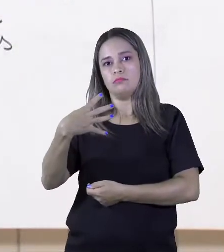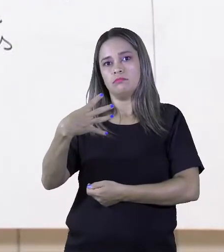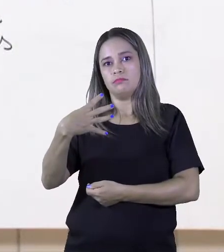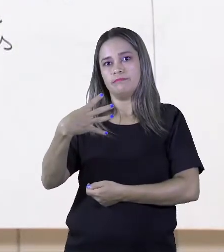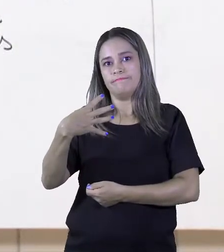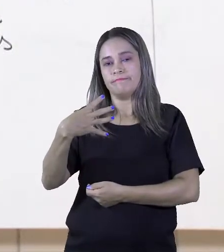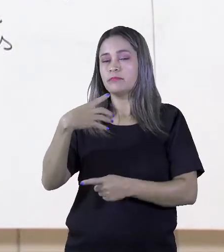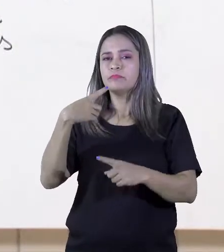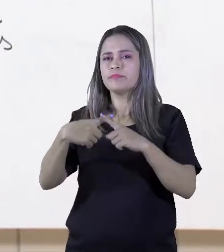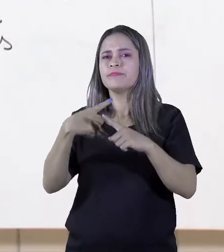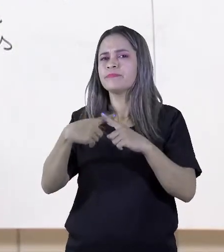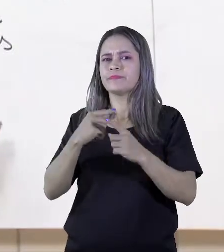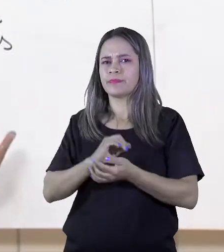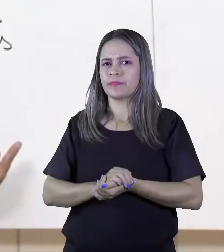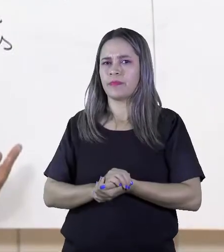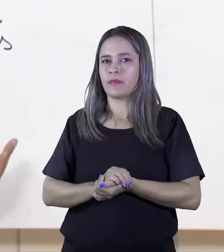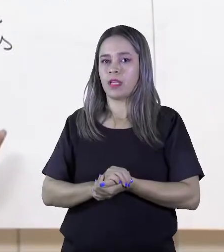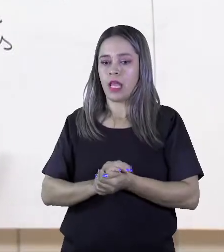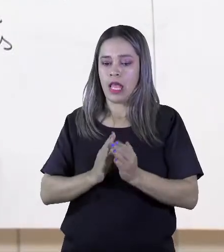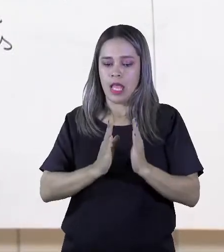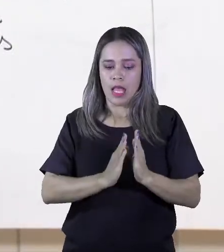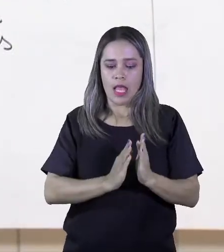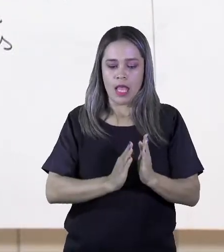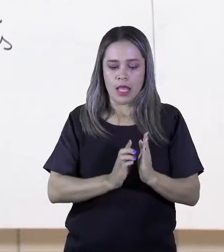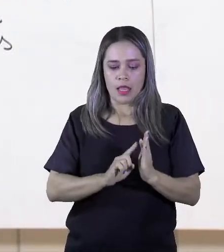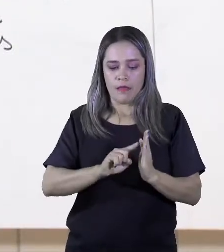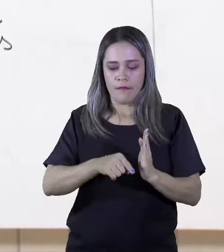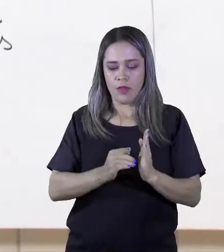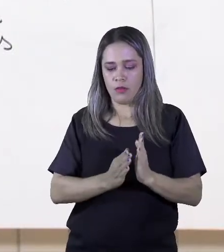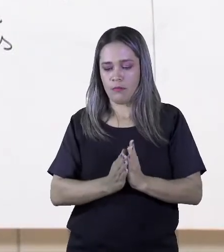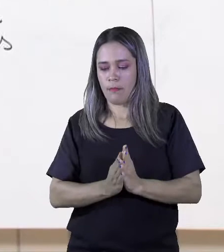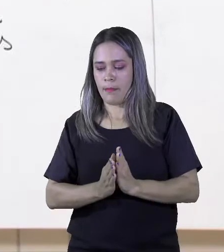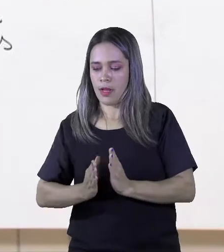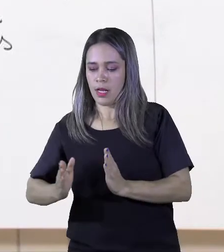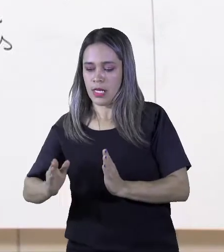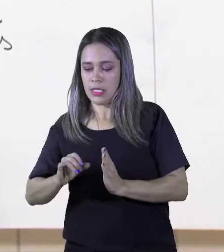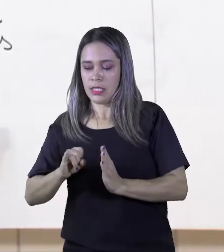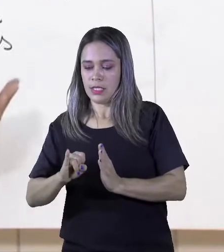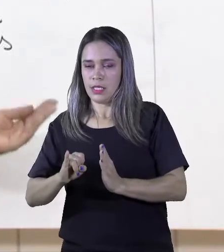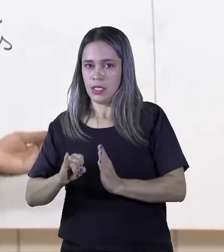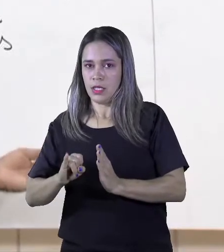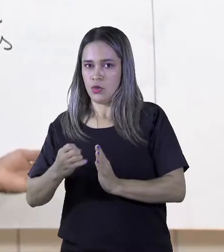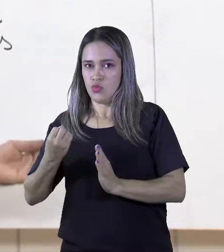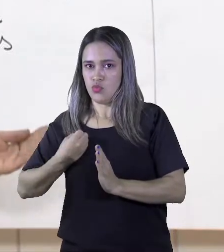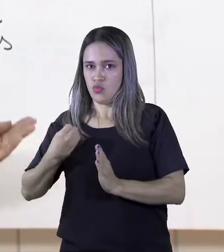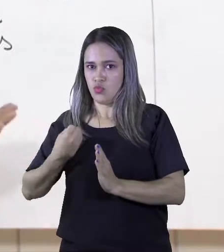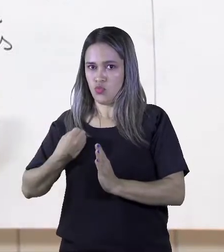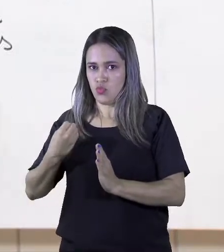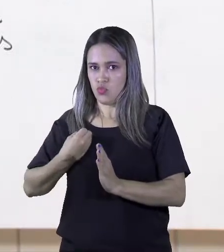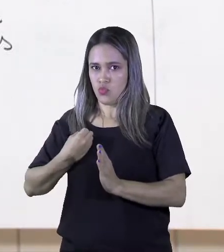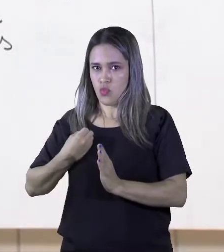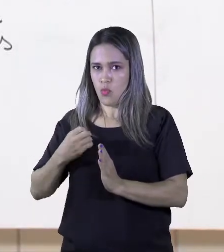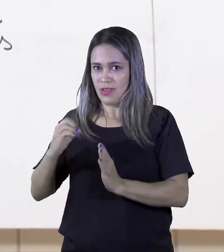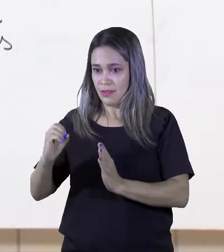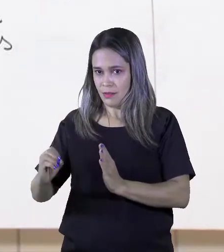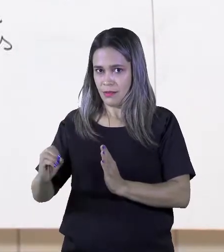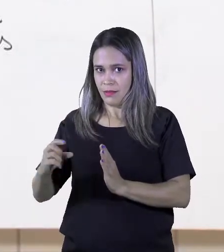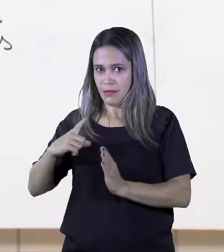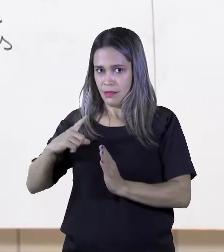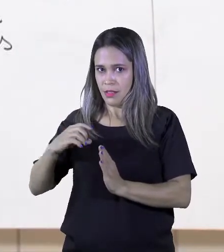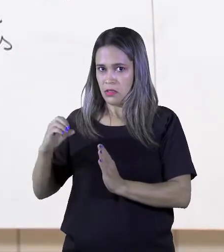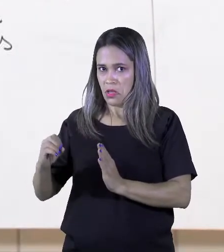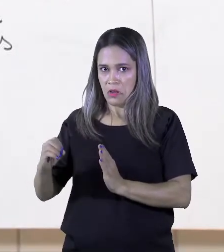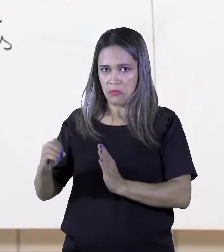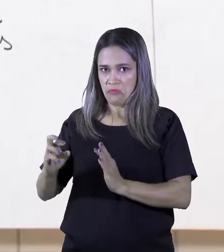22,4. Por quê? Após a vírgula, se os números forem todos zeros, eles não vão